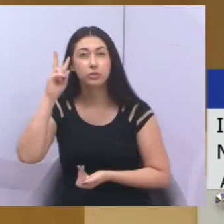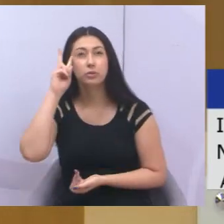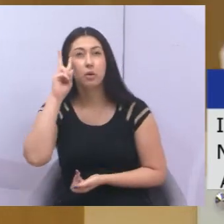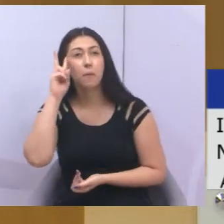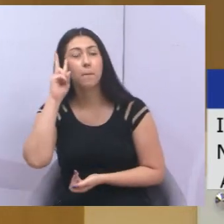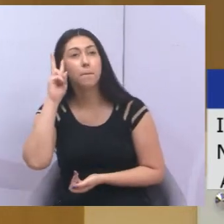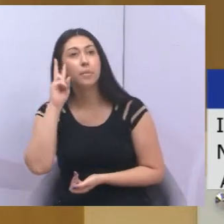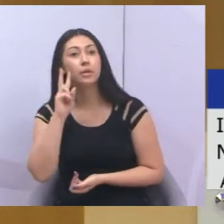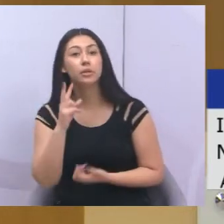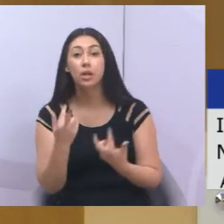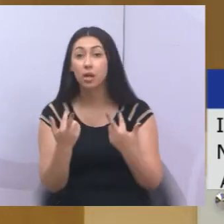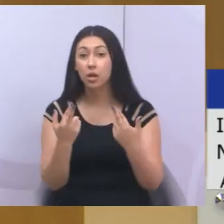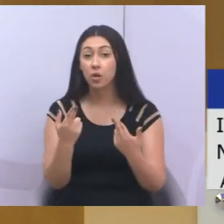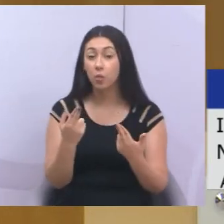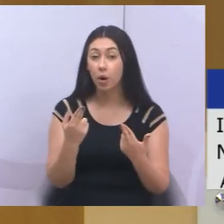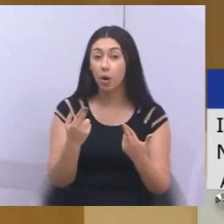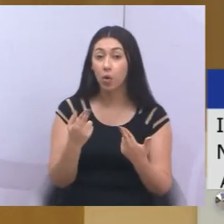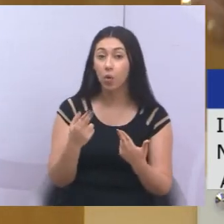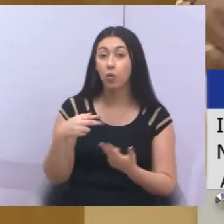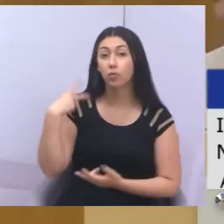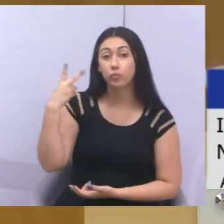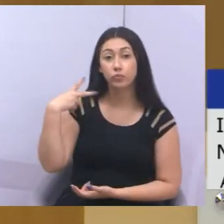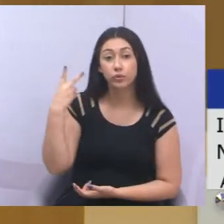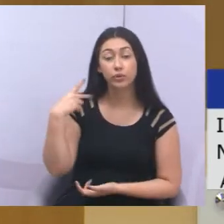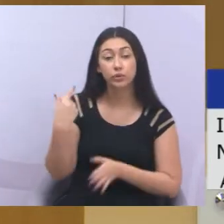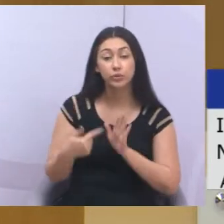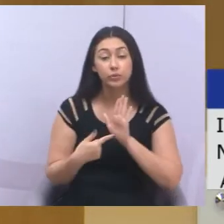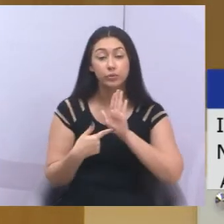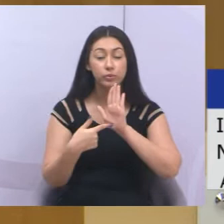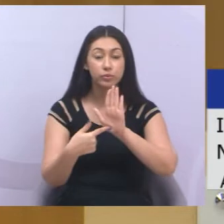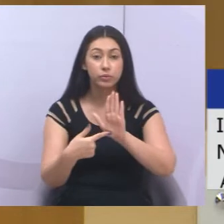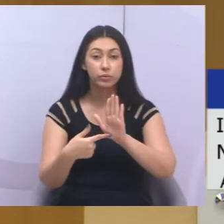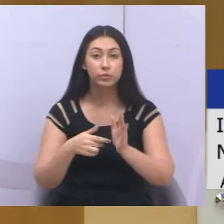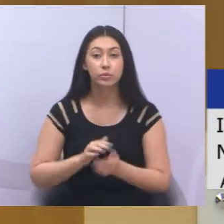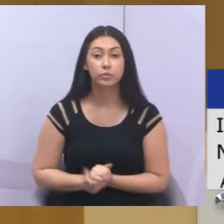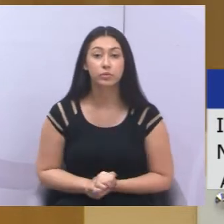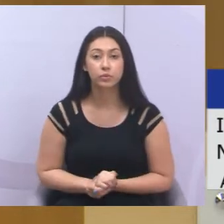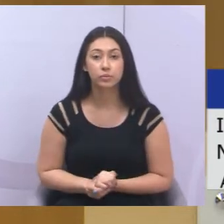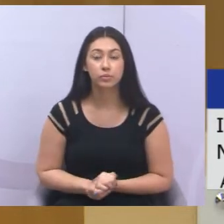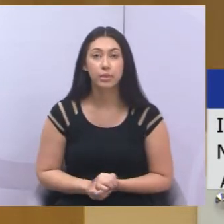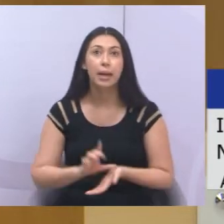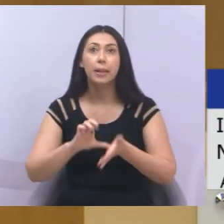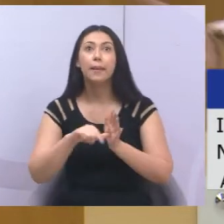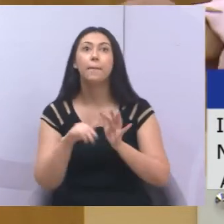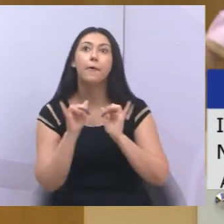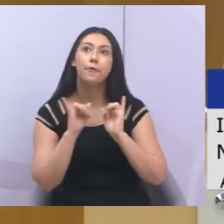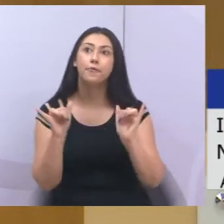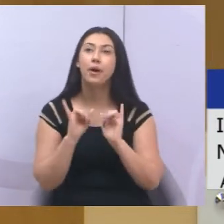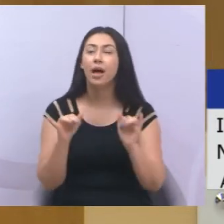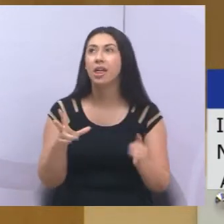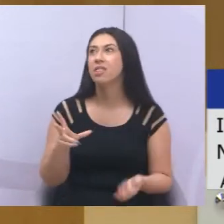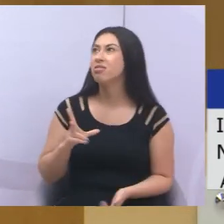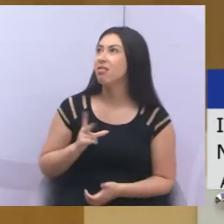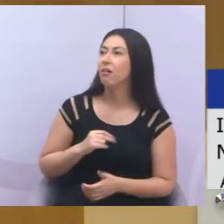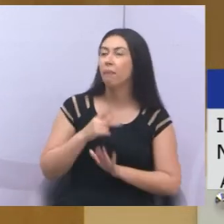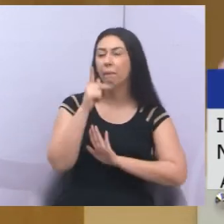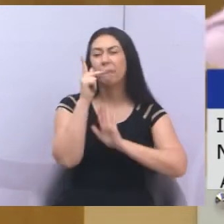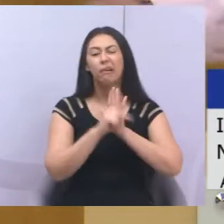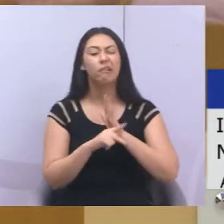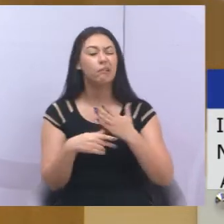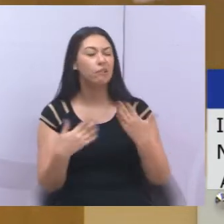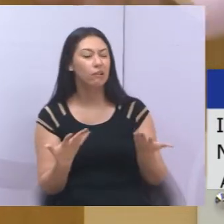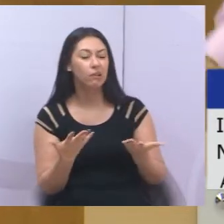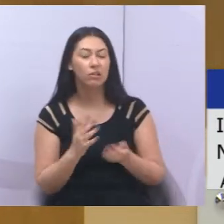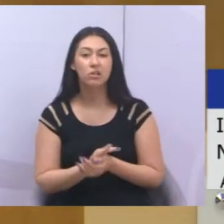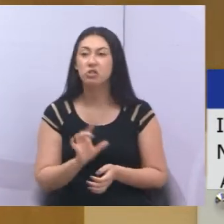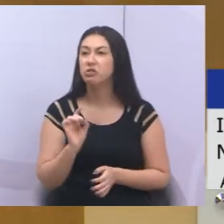relembrando o que o pastor Timóteo veio aqui nessa casa colocar. Aí fala, nossa, que projeto é esse? Os